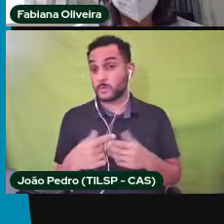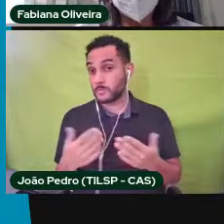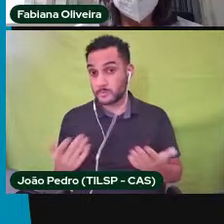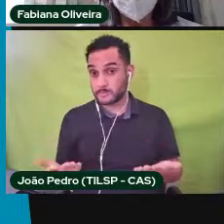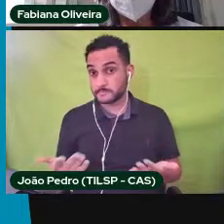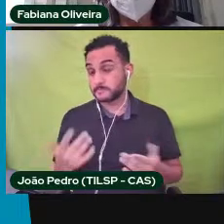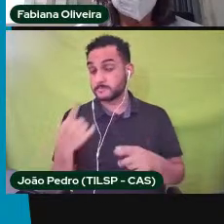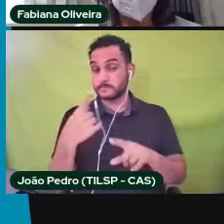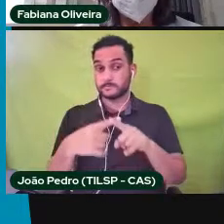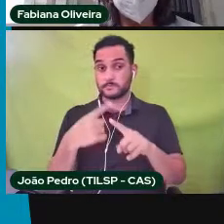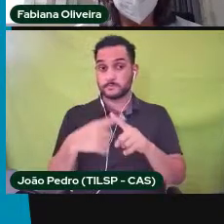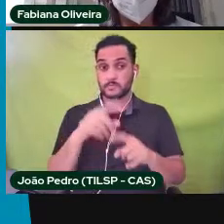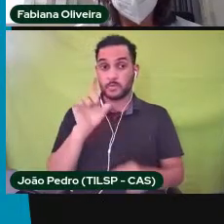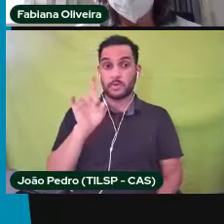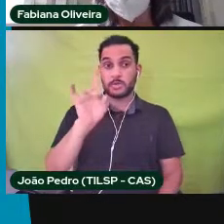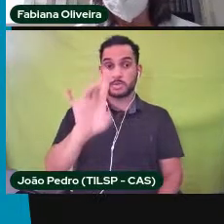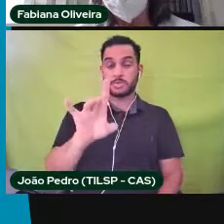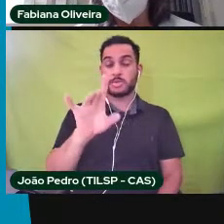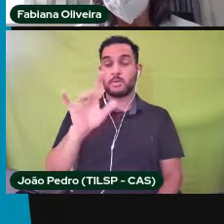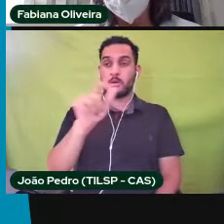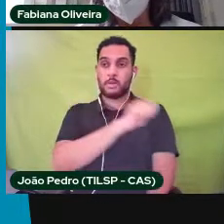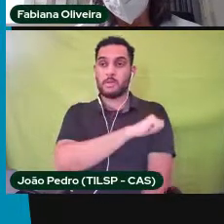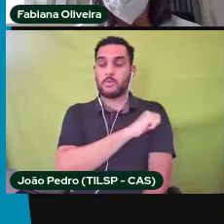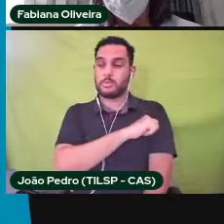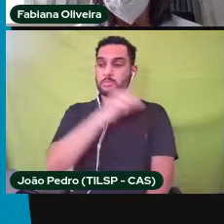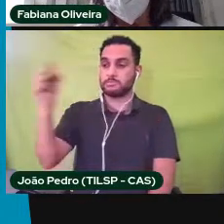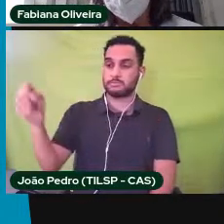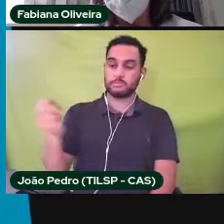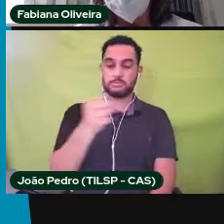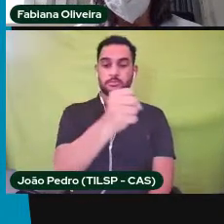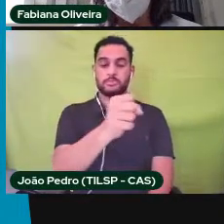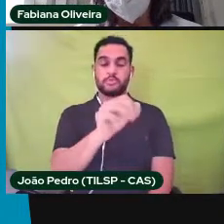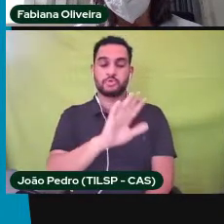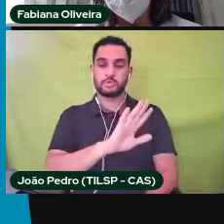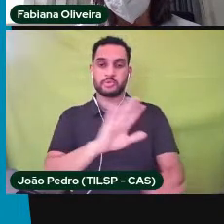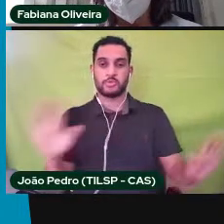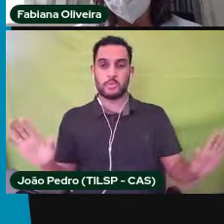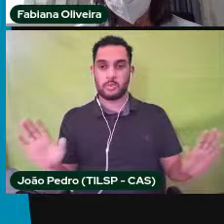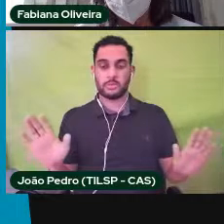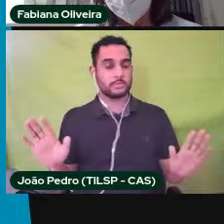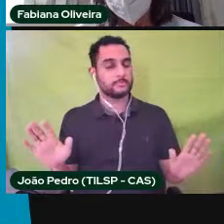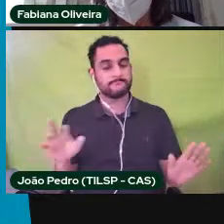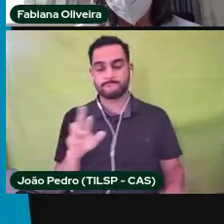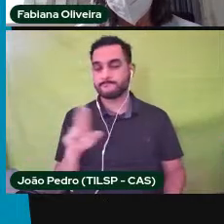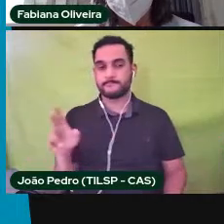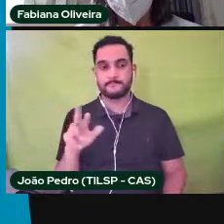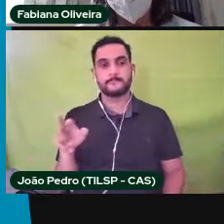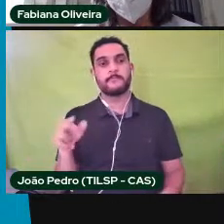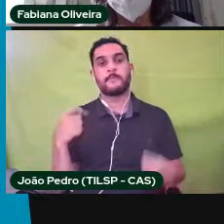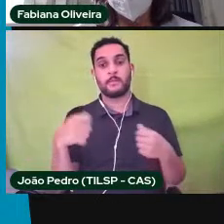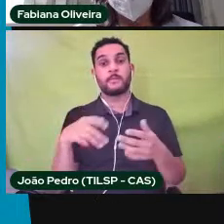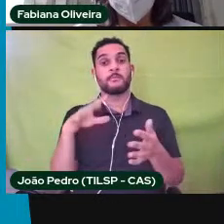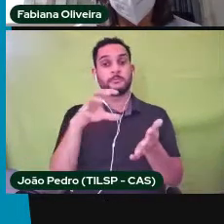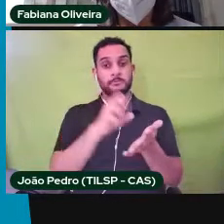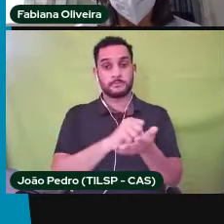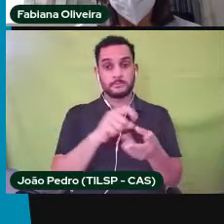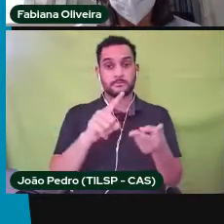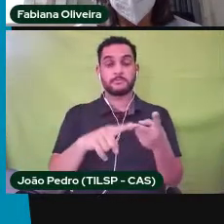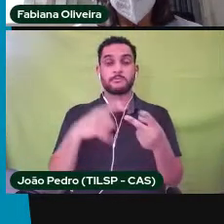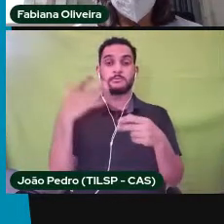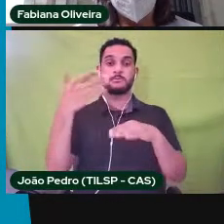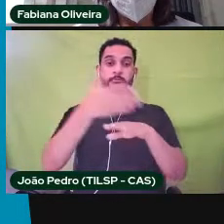não basta o aluno estar na escola e ser matriculado. Ele precisa estar matriculado,